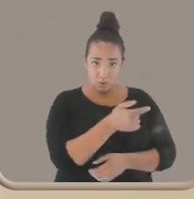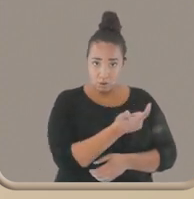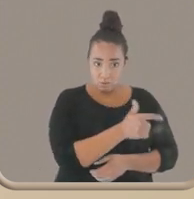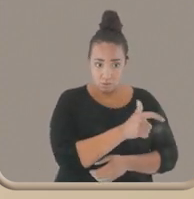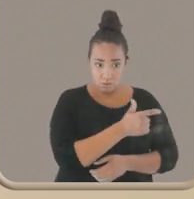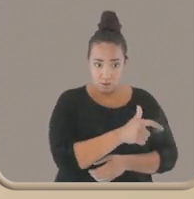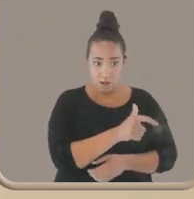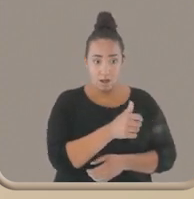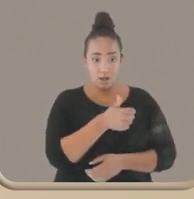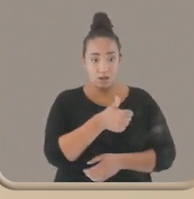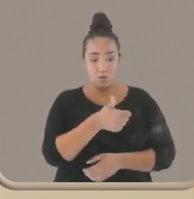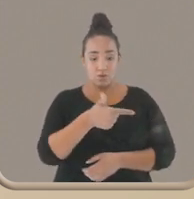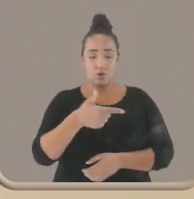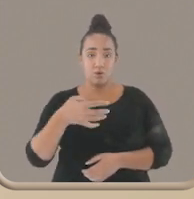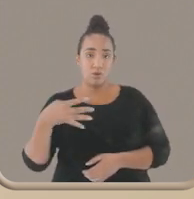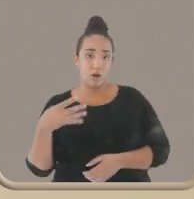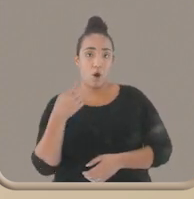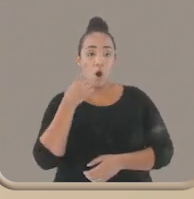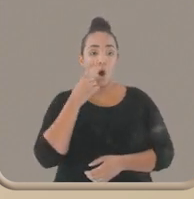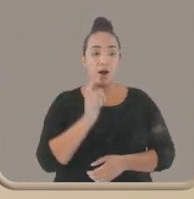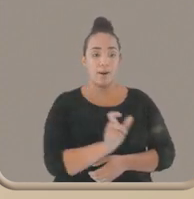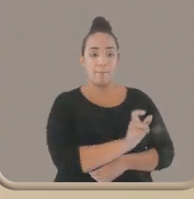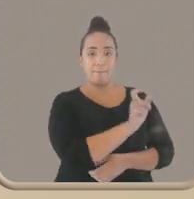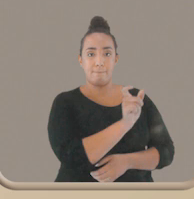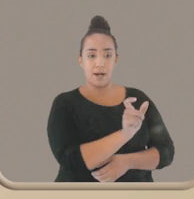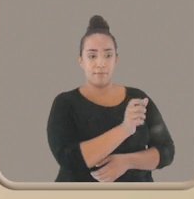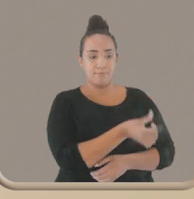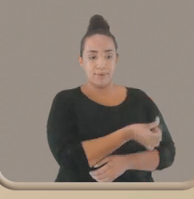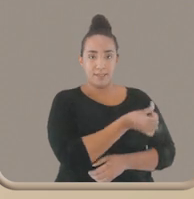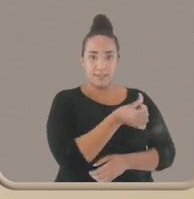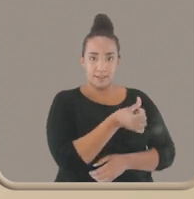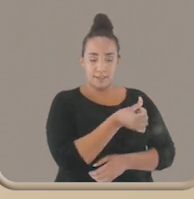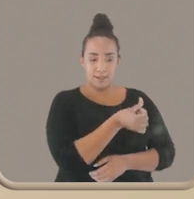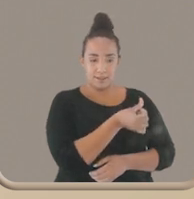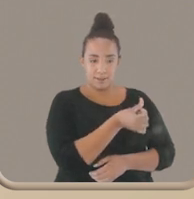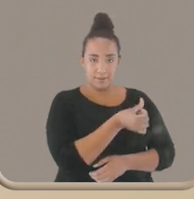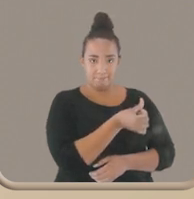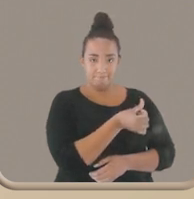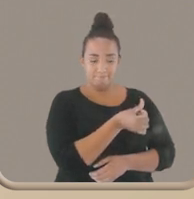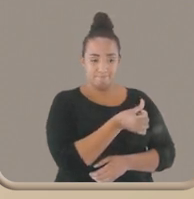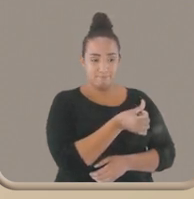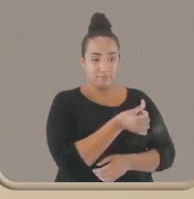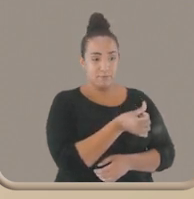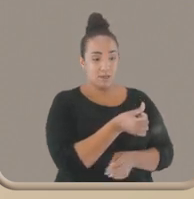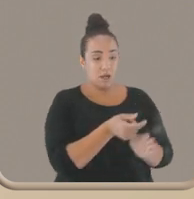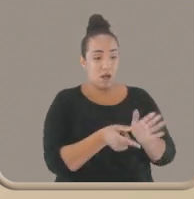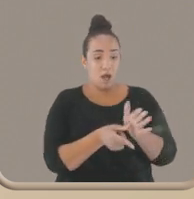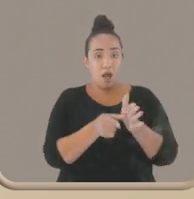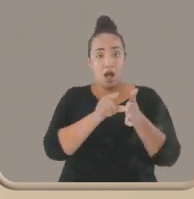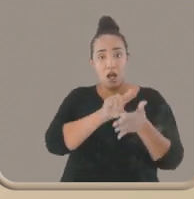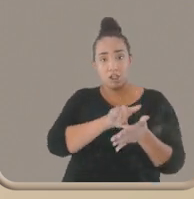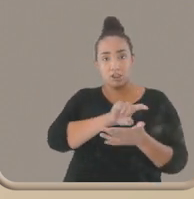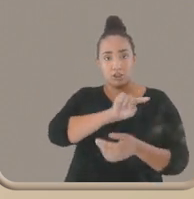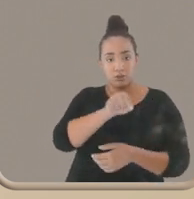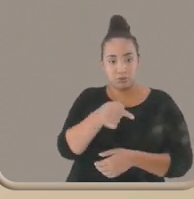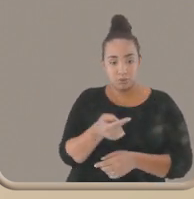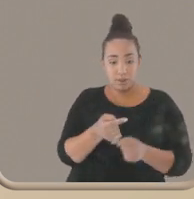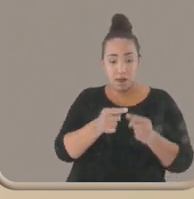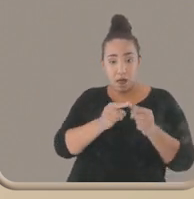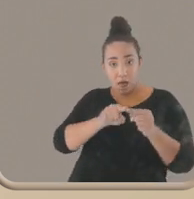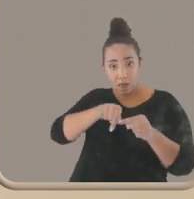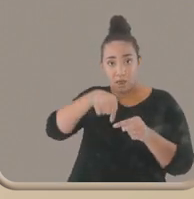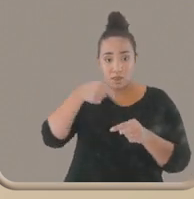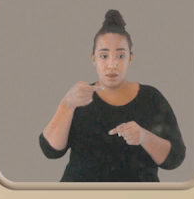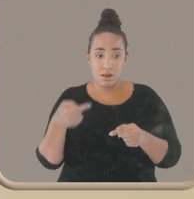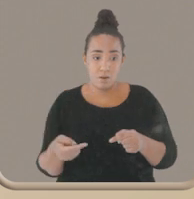milésimos? Vamos primeiro analisar a parte inteira, que é 6, e colocá-la antes da vírgula. E após